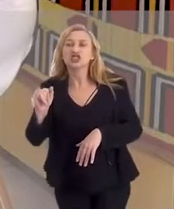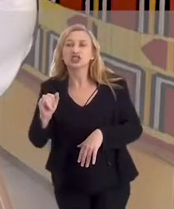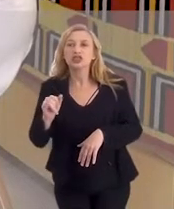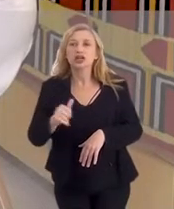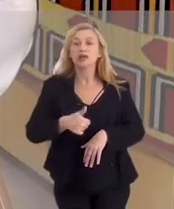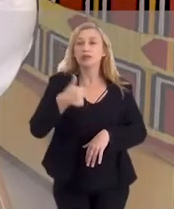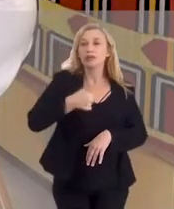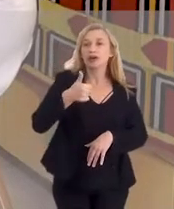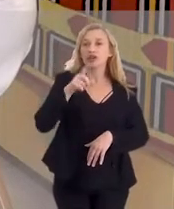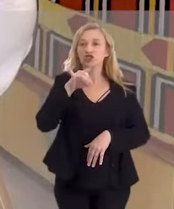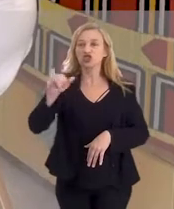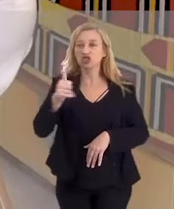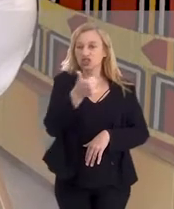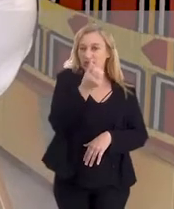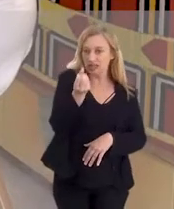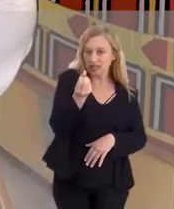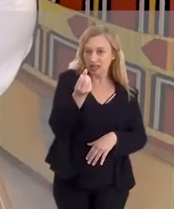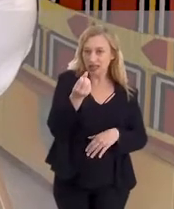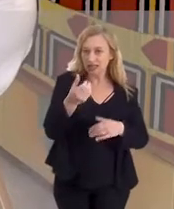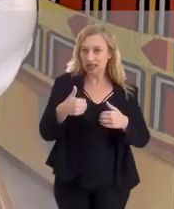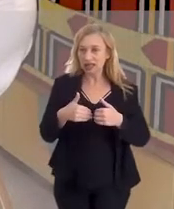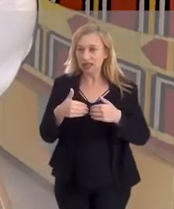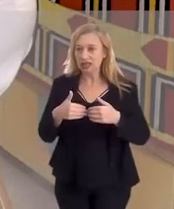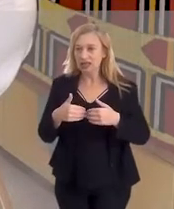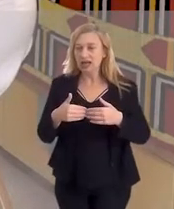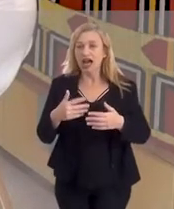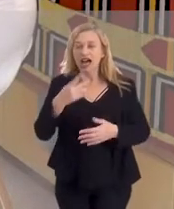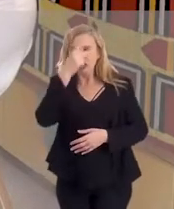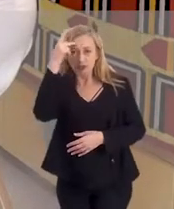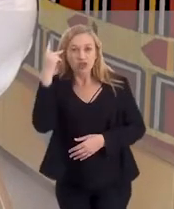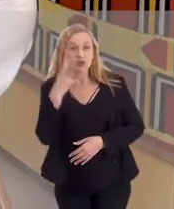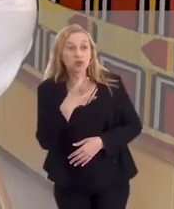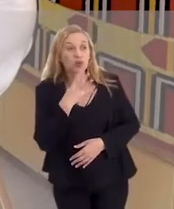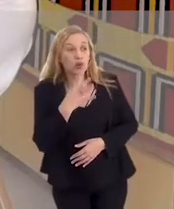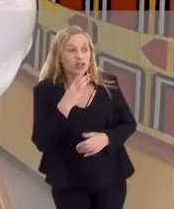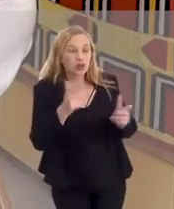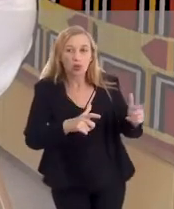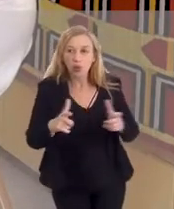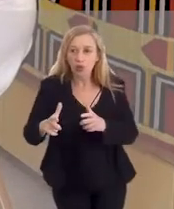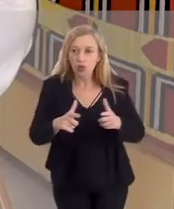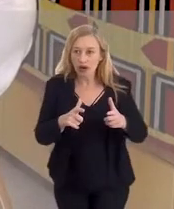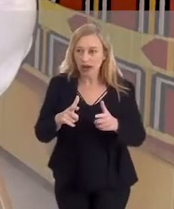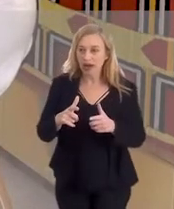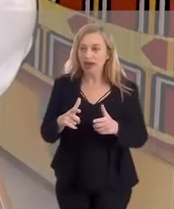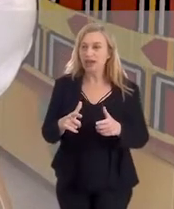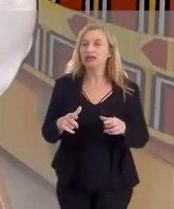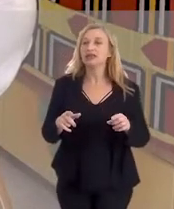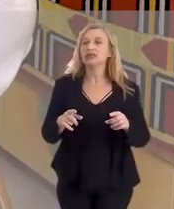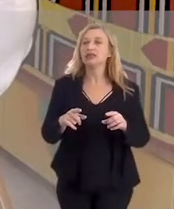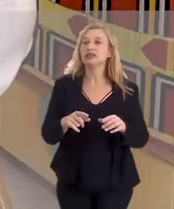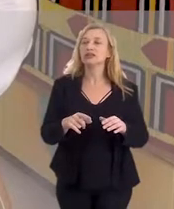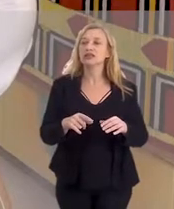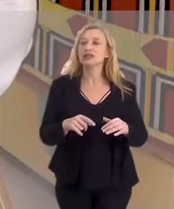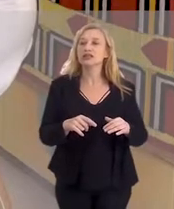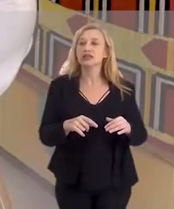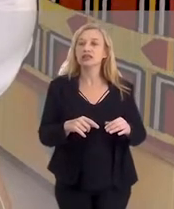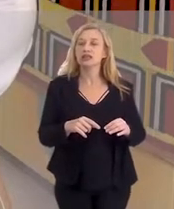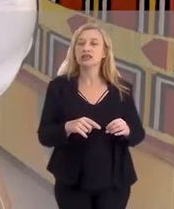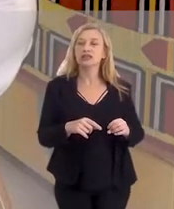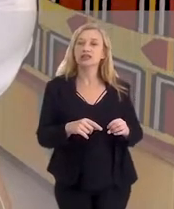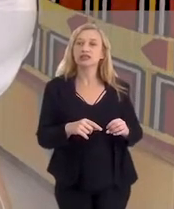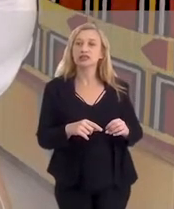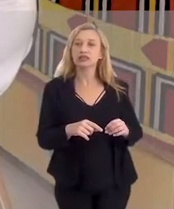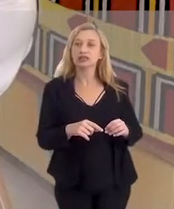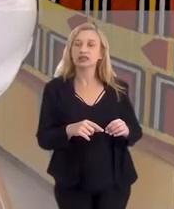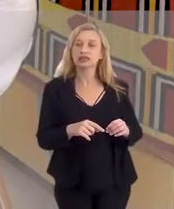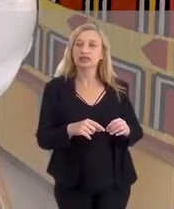temos a primeira gira agora, dia 16, que vai ser a gira aberta para as pessoas conhecerem o que é catimbó de Jurema. E dali em diante vai ser consagrado